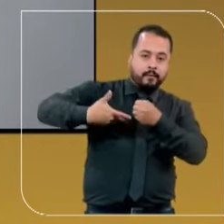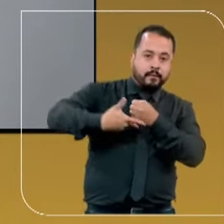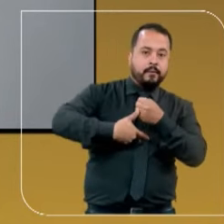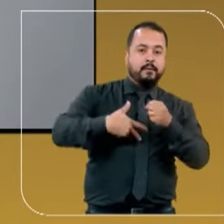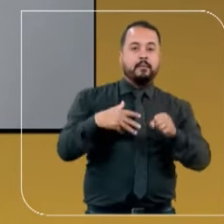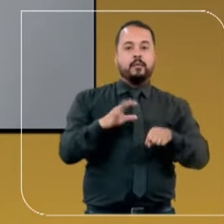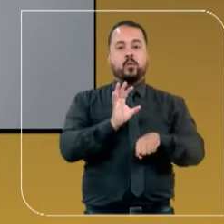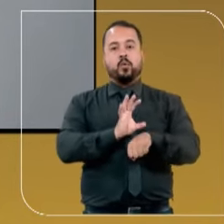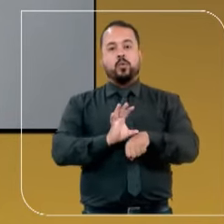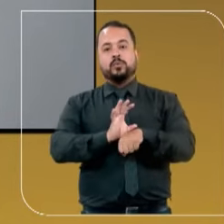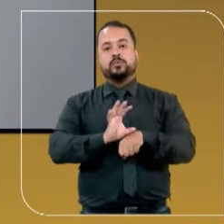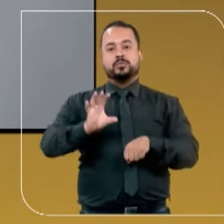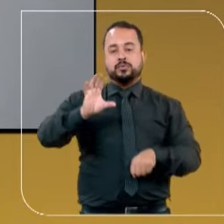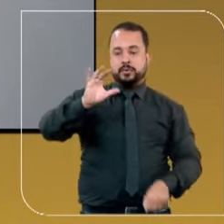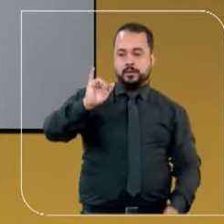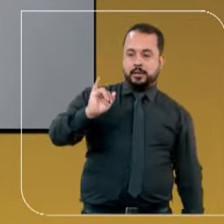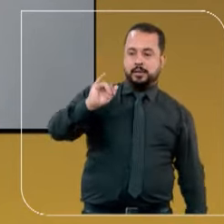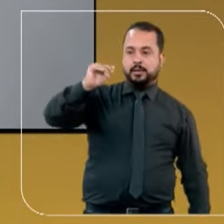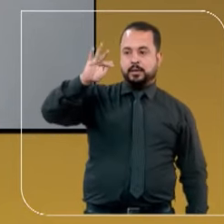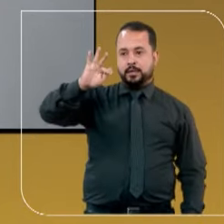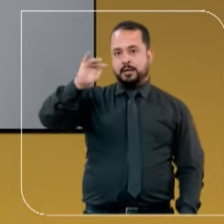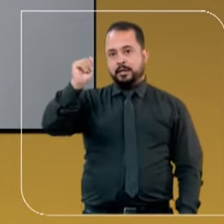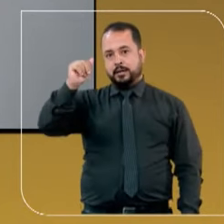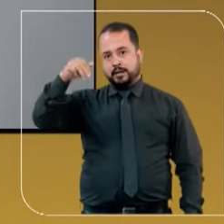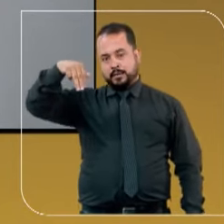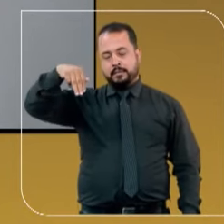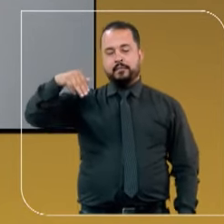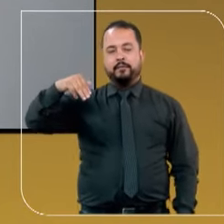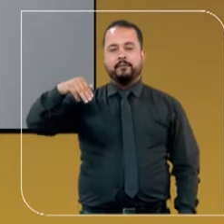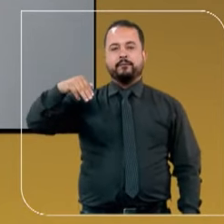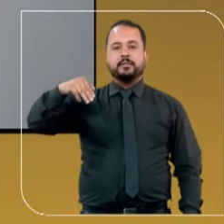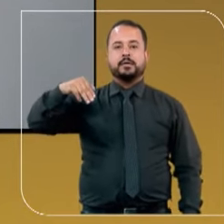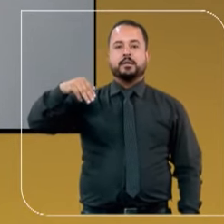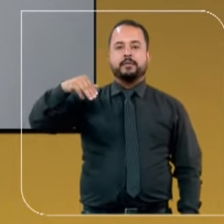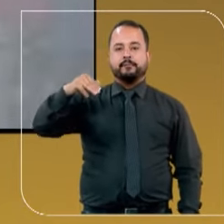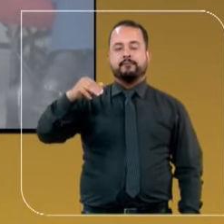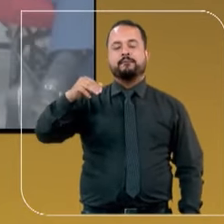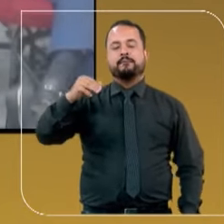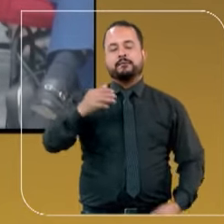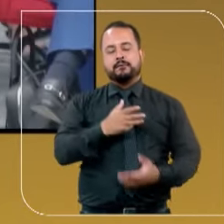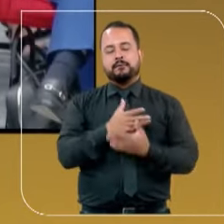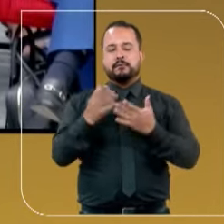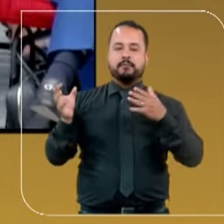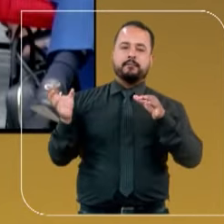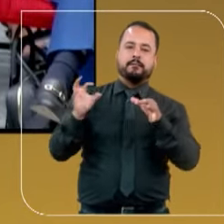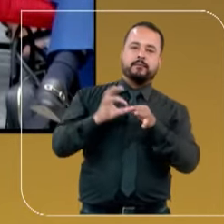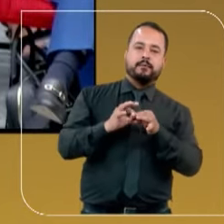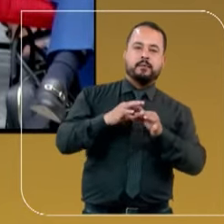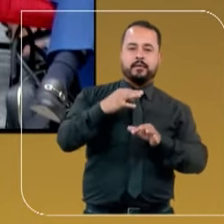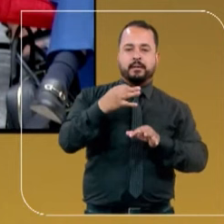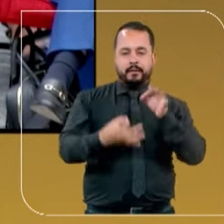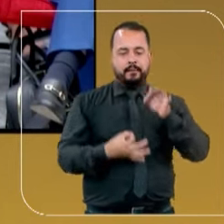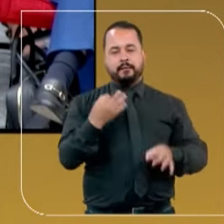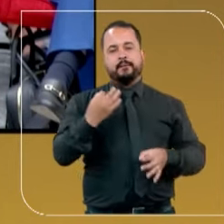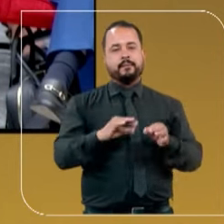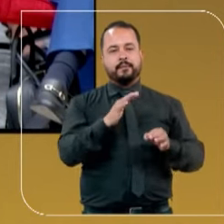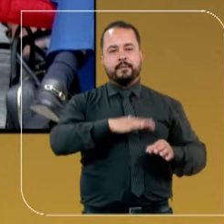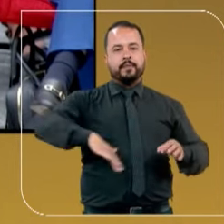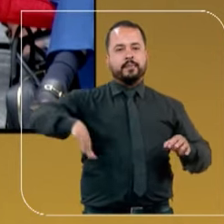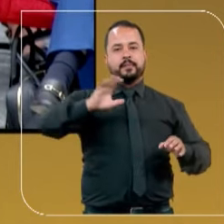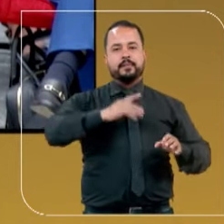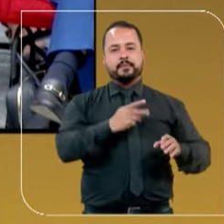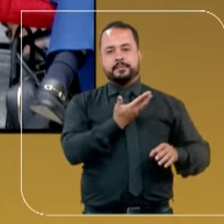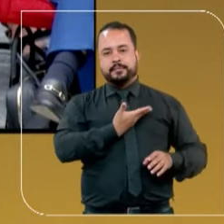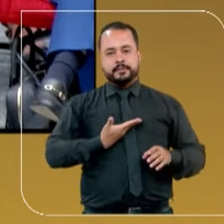pela IFAM. A IFAM deve servir como a conexão empírica e acadêmica entre as políticas